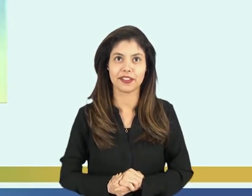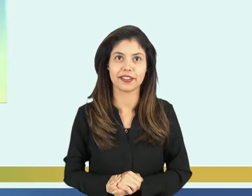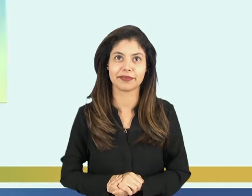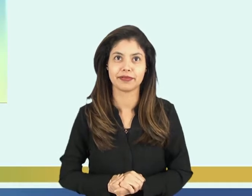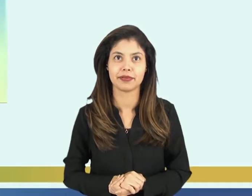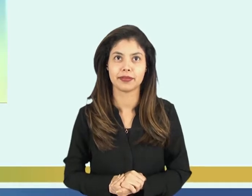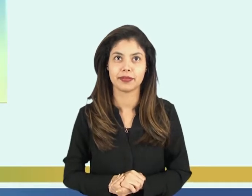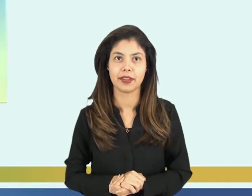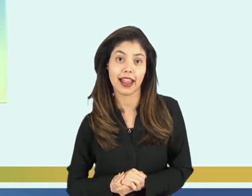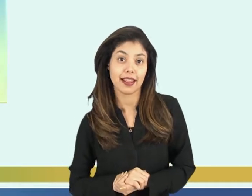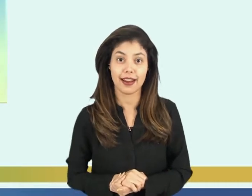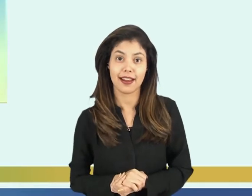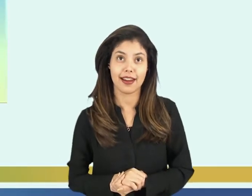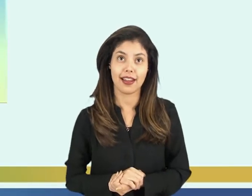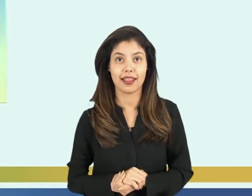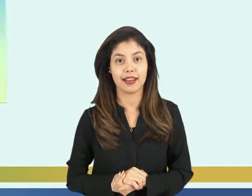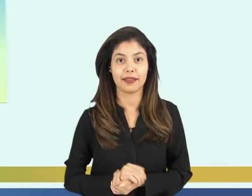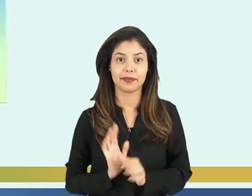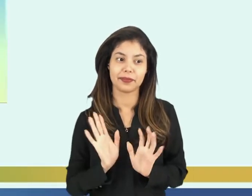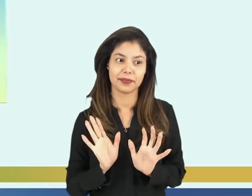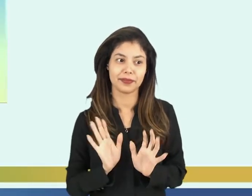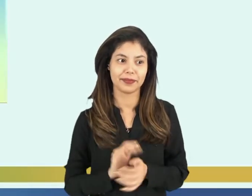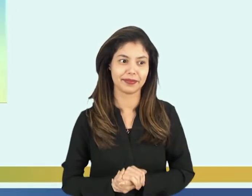De onde vem?